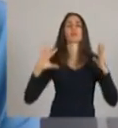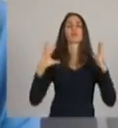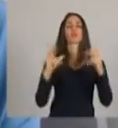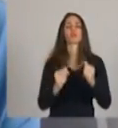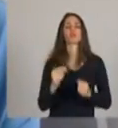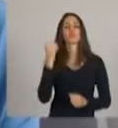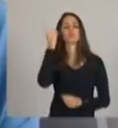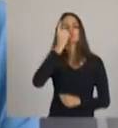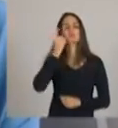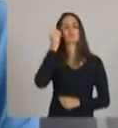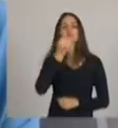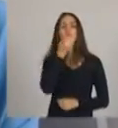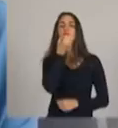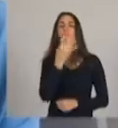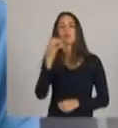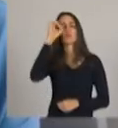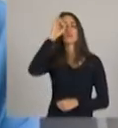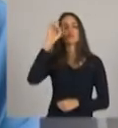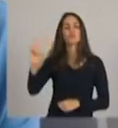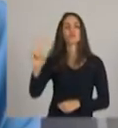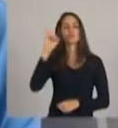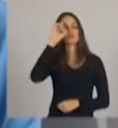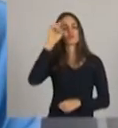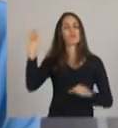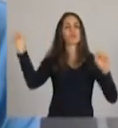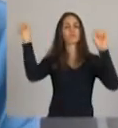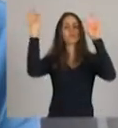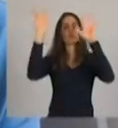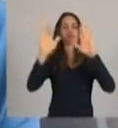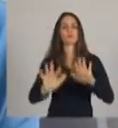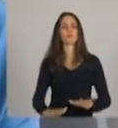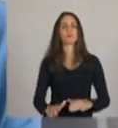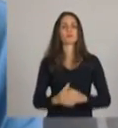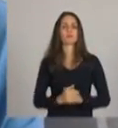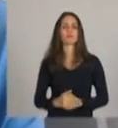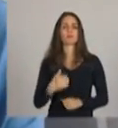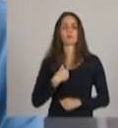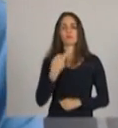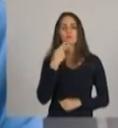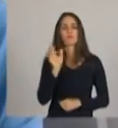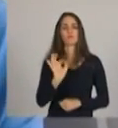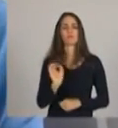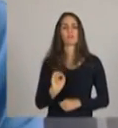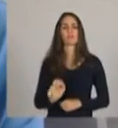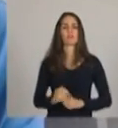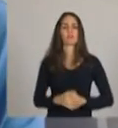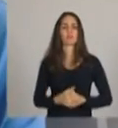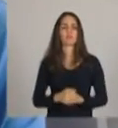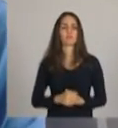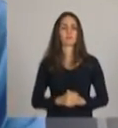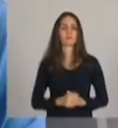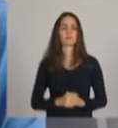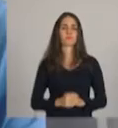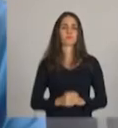Desejar um excelente dia, um abençoado dia a todos e declino de fazer uso da palavra, senhor presidente.